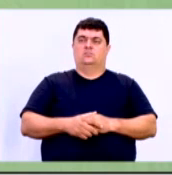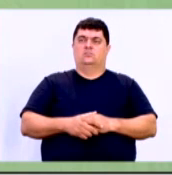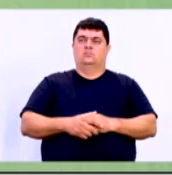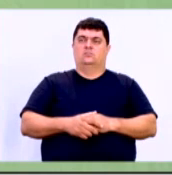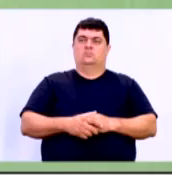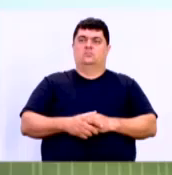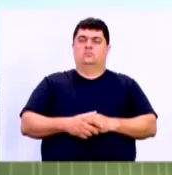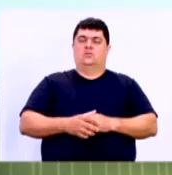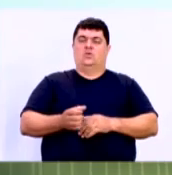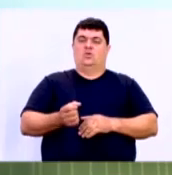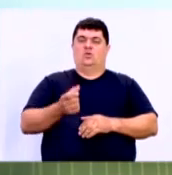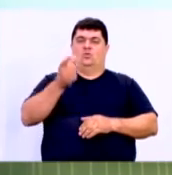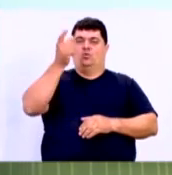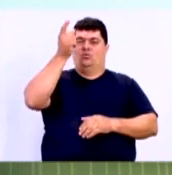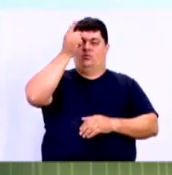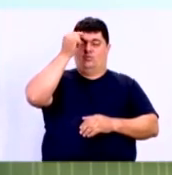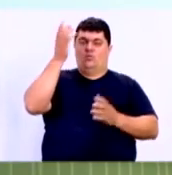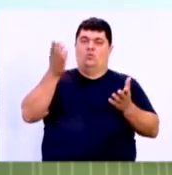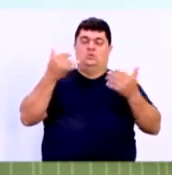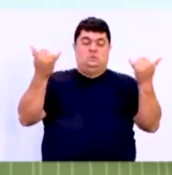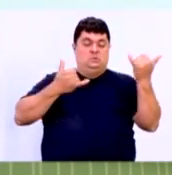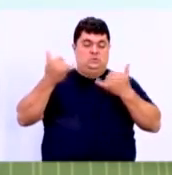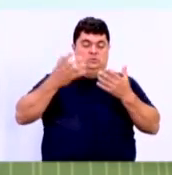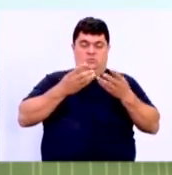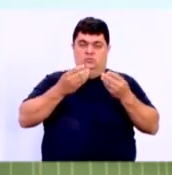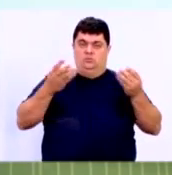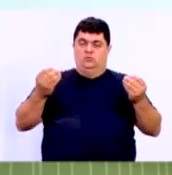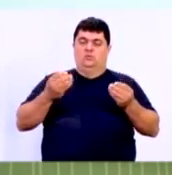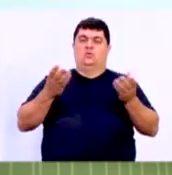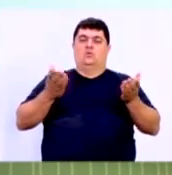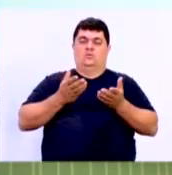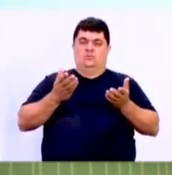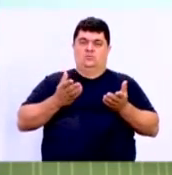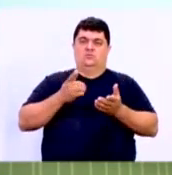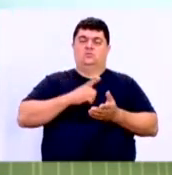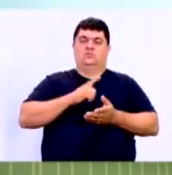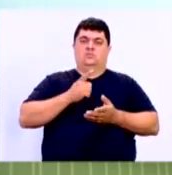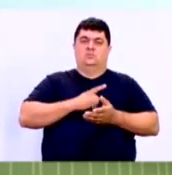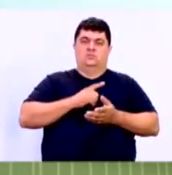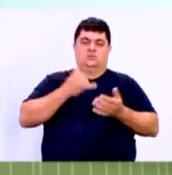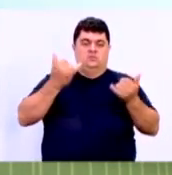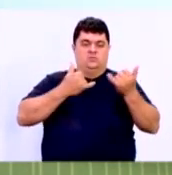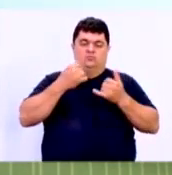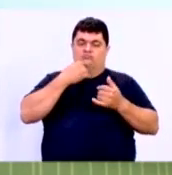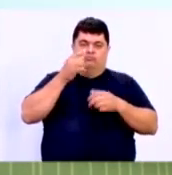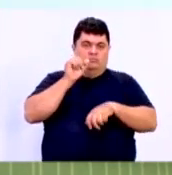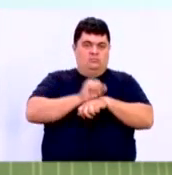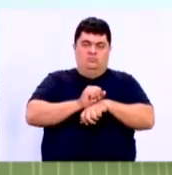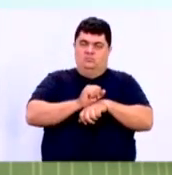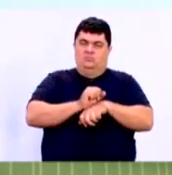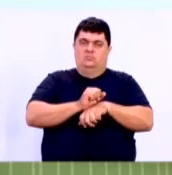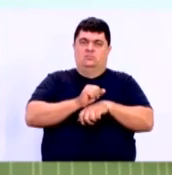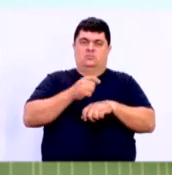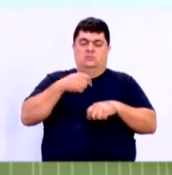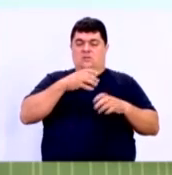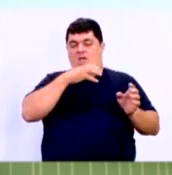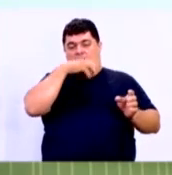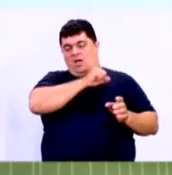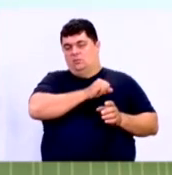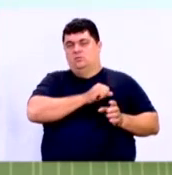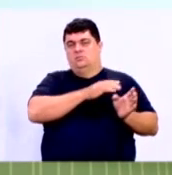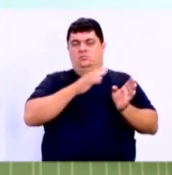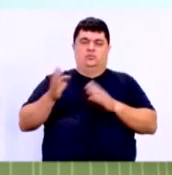Ufa! Professor, hoje tem informação. É isso mesmo, gente. É informação, não dá tempo de parar, tem que ir às vezes um pouquinho